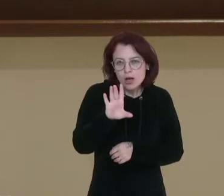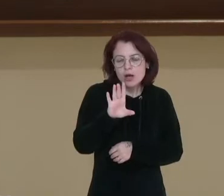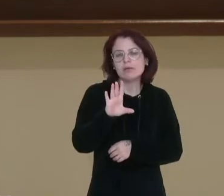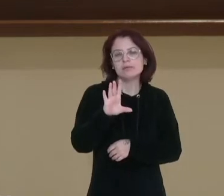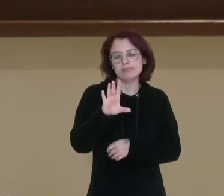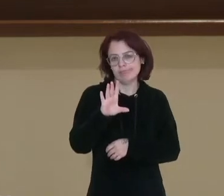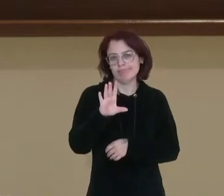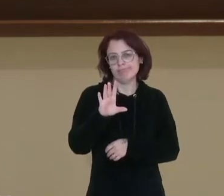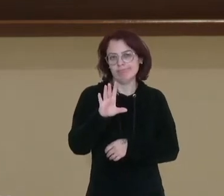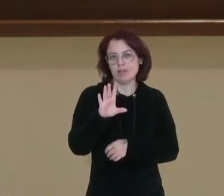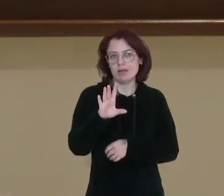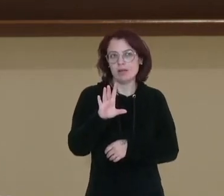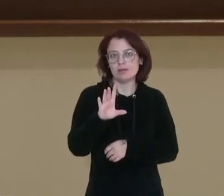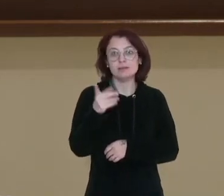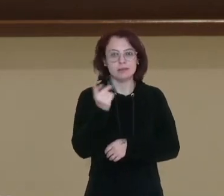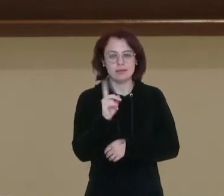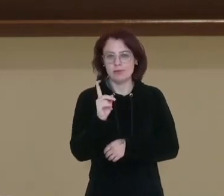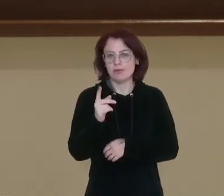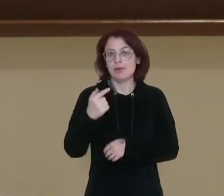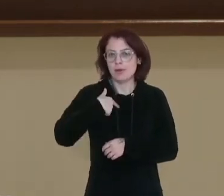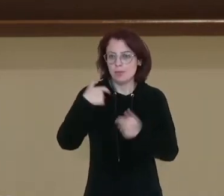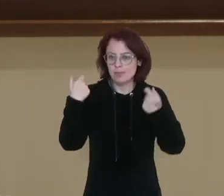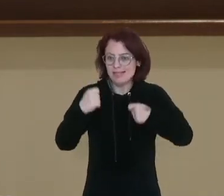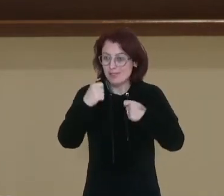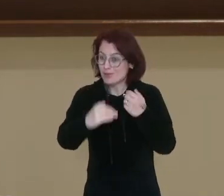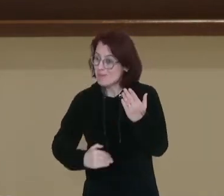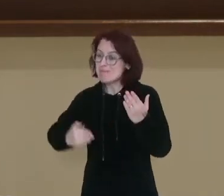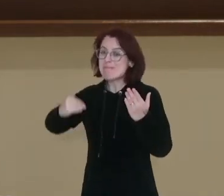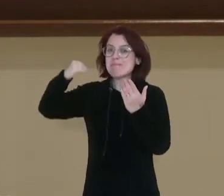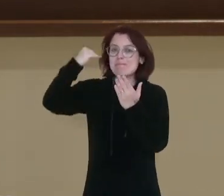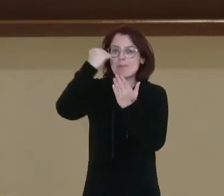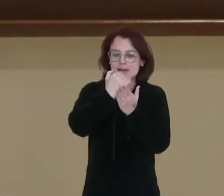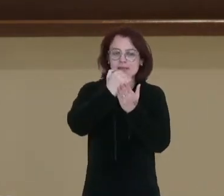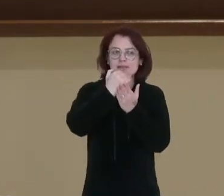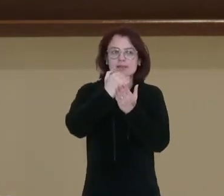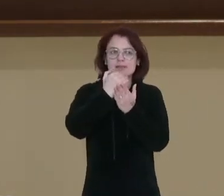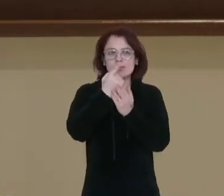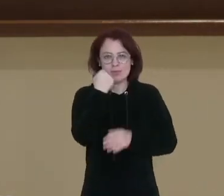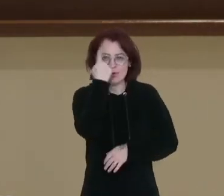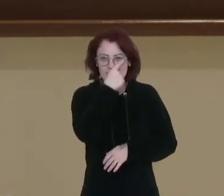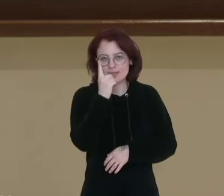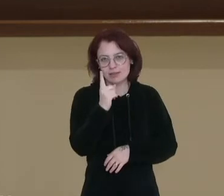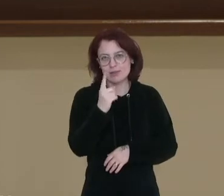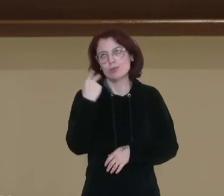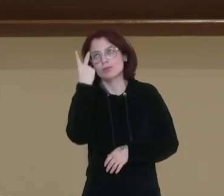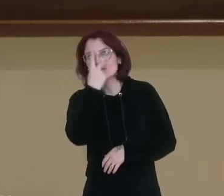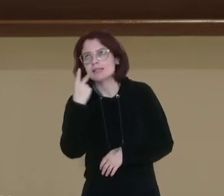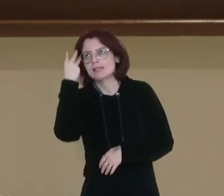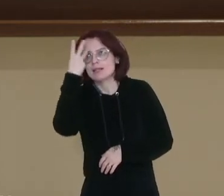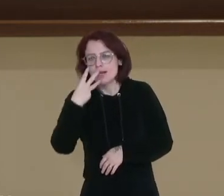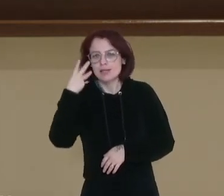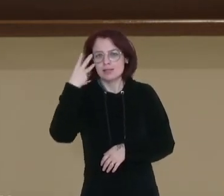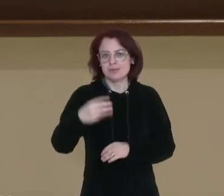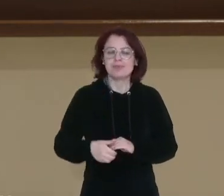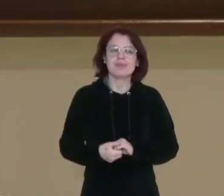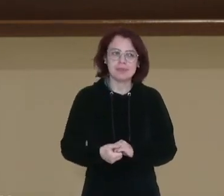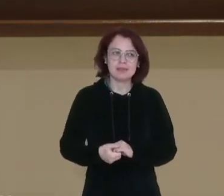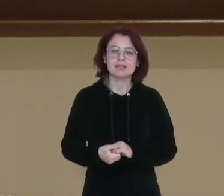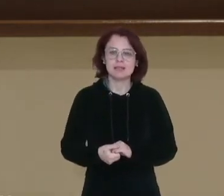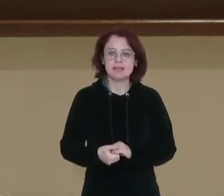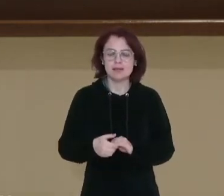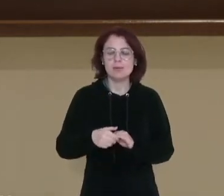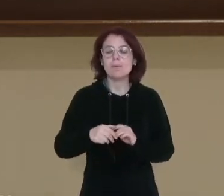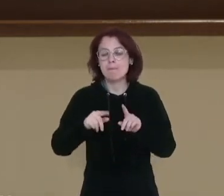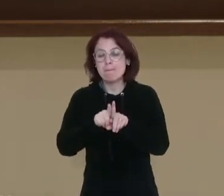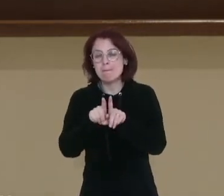Mas não, se eu digo que eu preciso de estudar mais para a prova, significa que não vai ser só uma hora, talvez 2 ou 3. Então esse mais